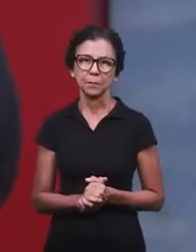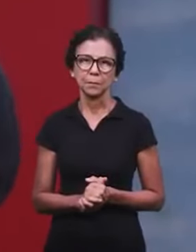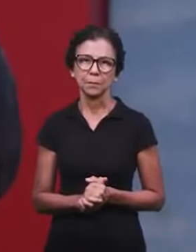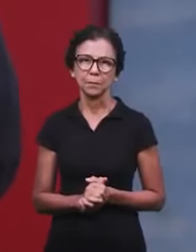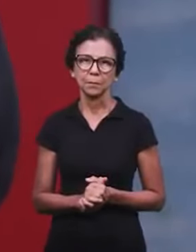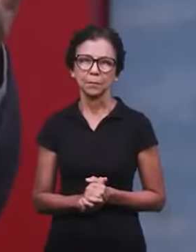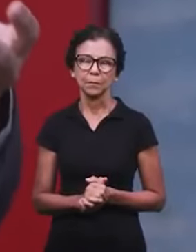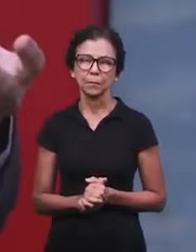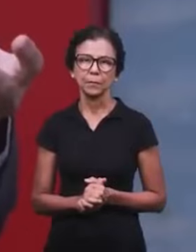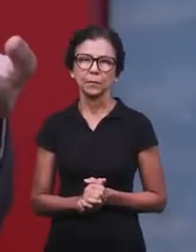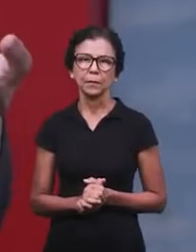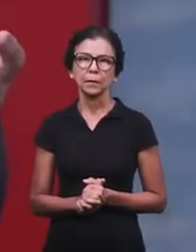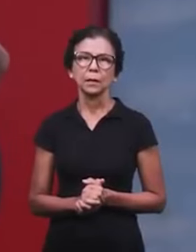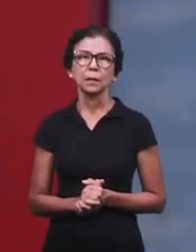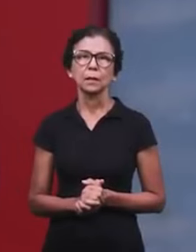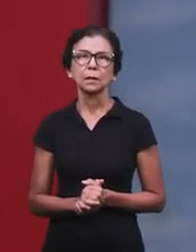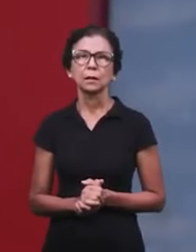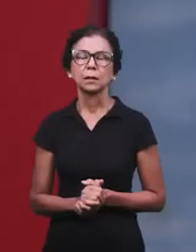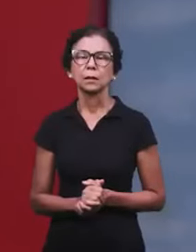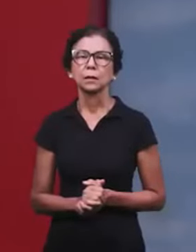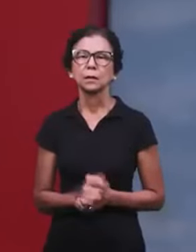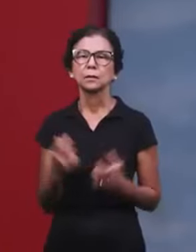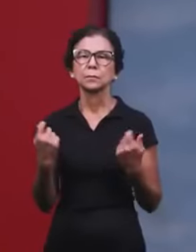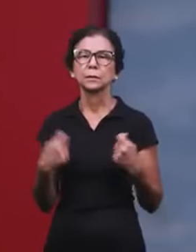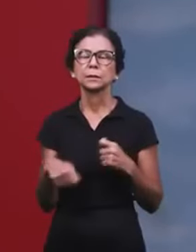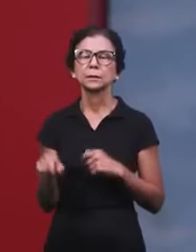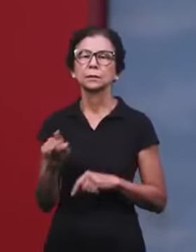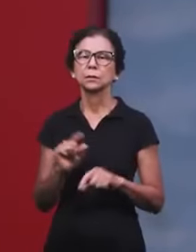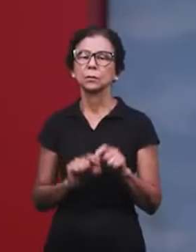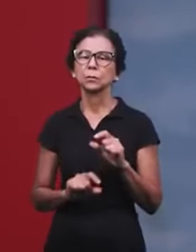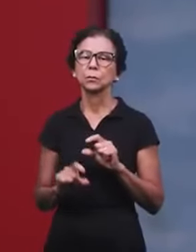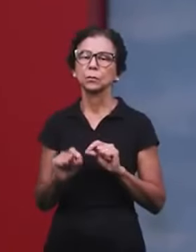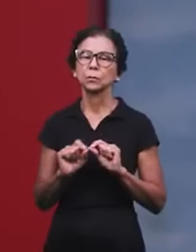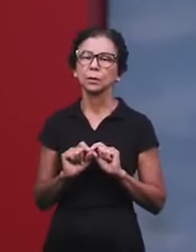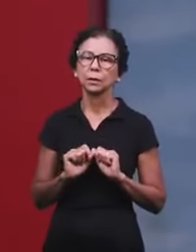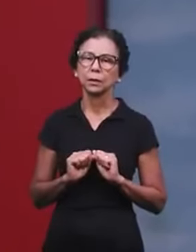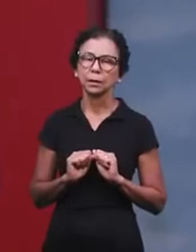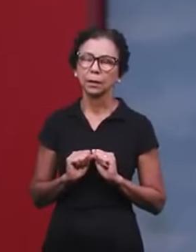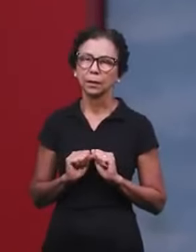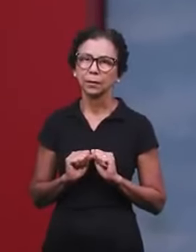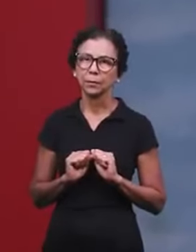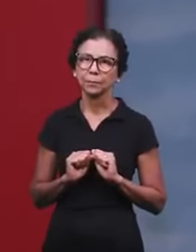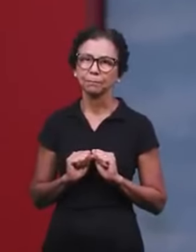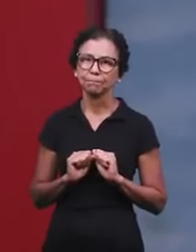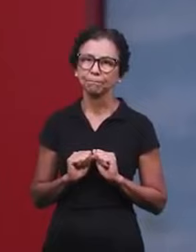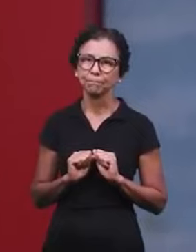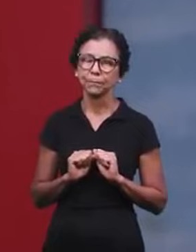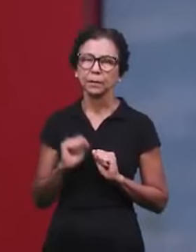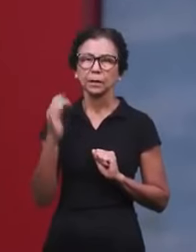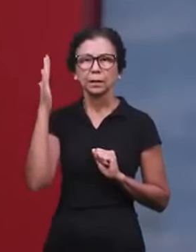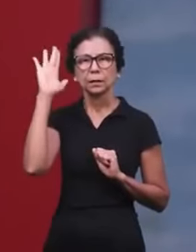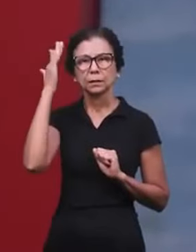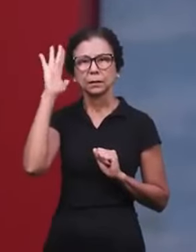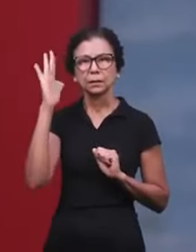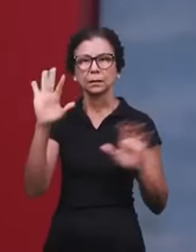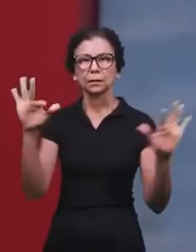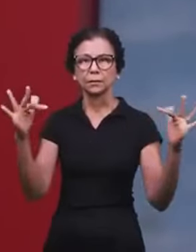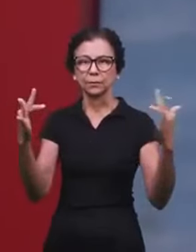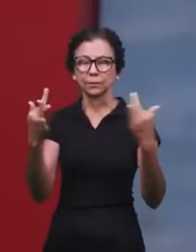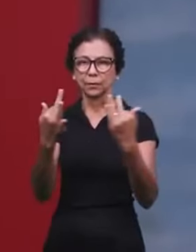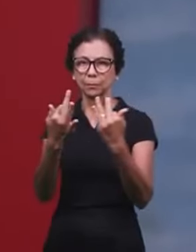família ou ver a família como algo que é de Deus muito bem fora